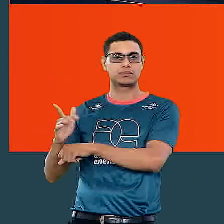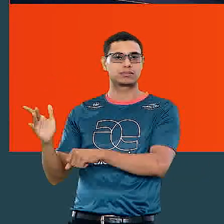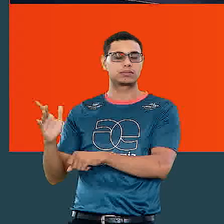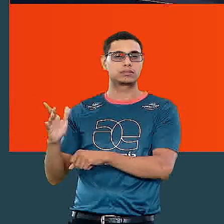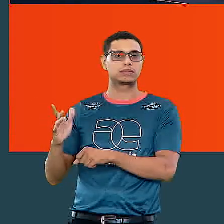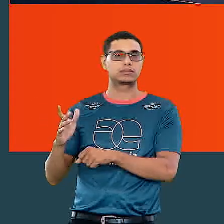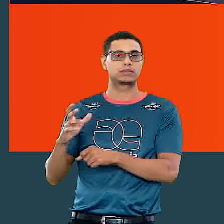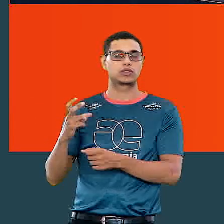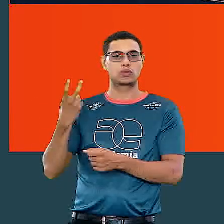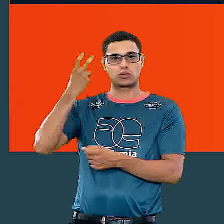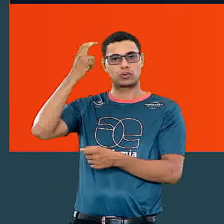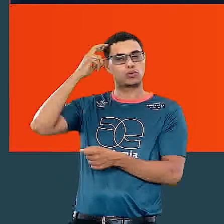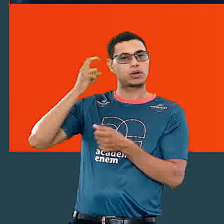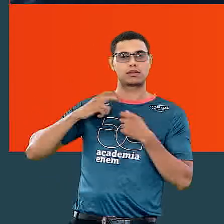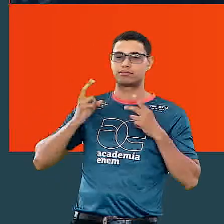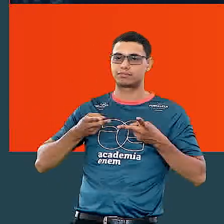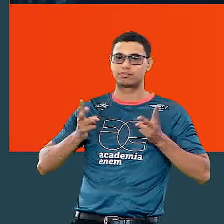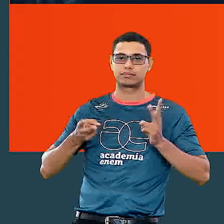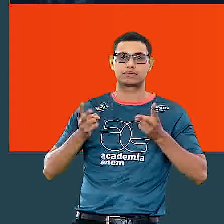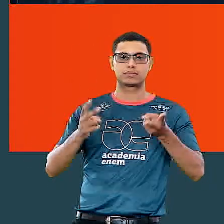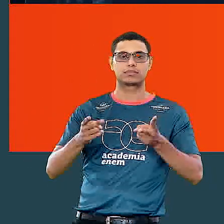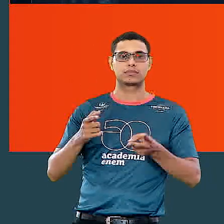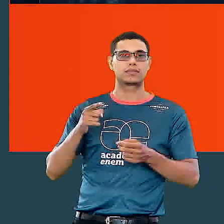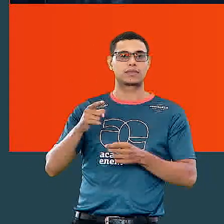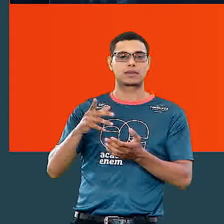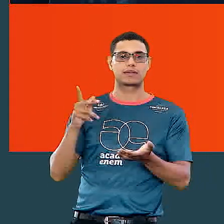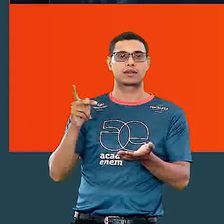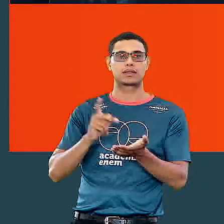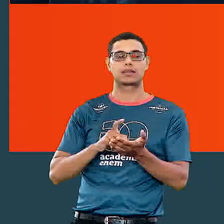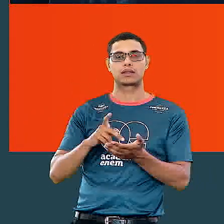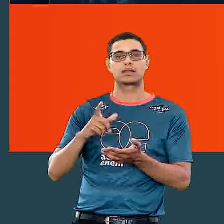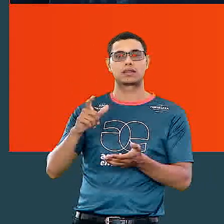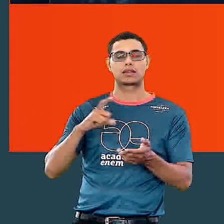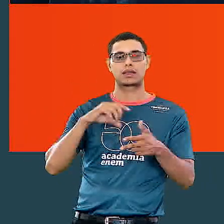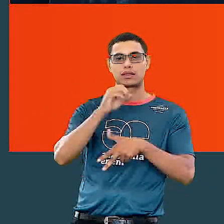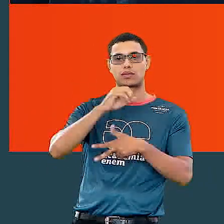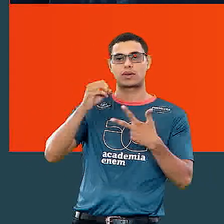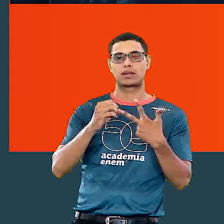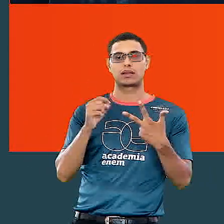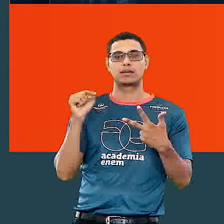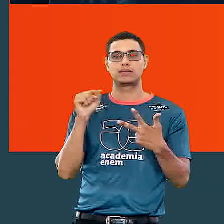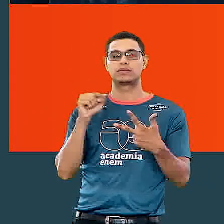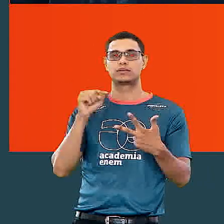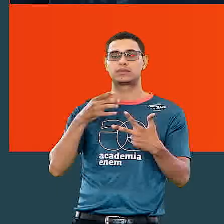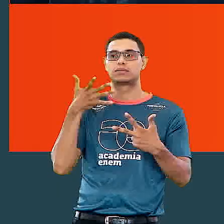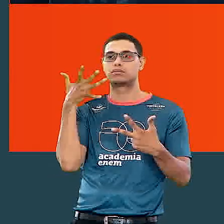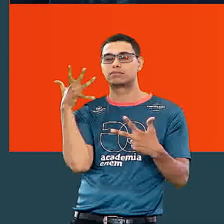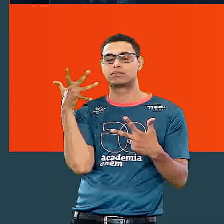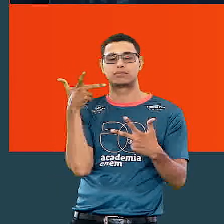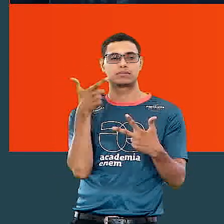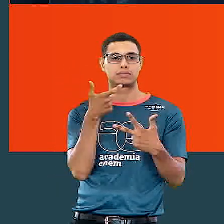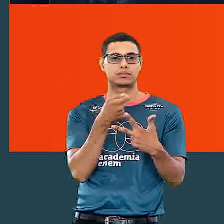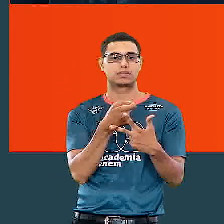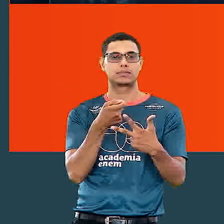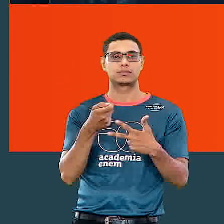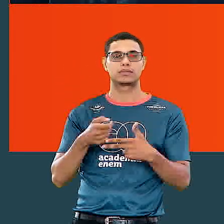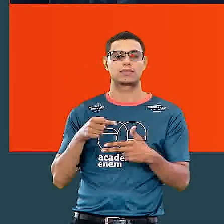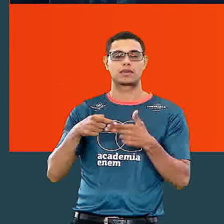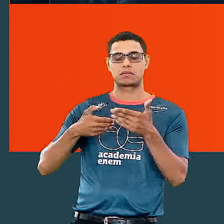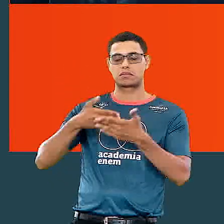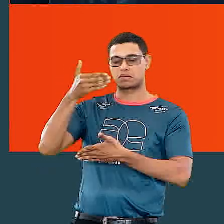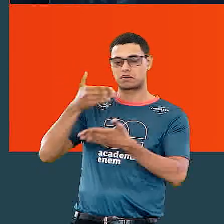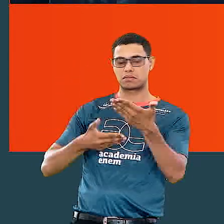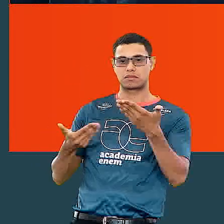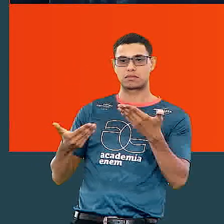nacional. Lindo. Essa é a questão que tu tá lá no meio da prova do Enem, hein? Fazendo aquela prova que te